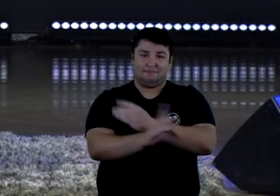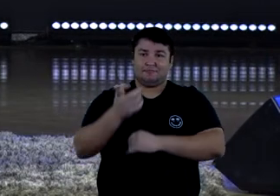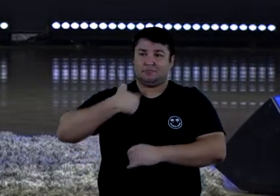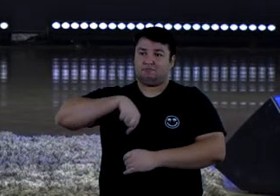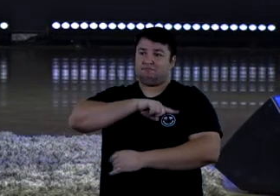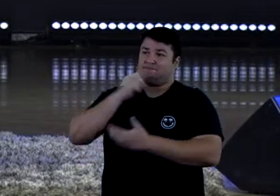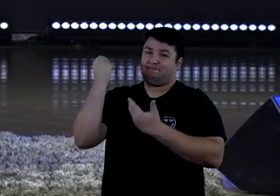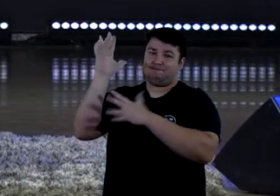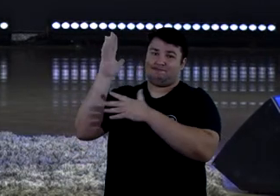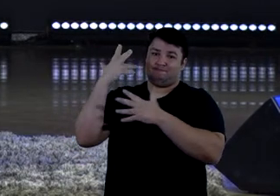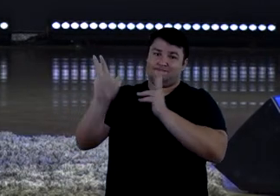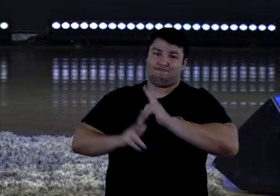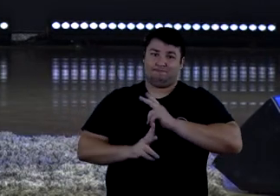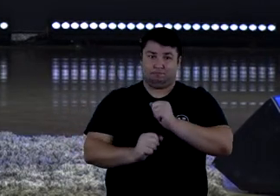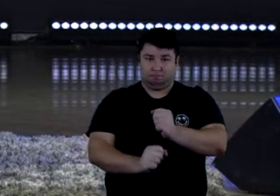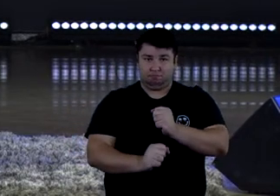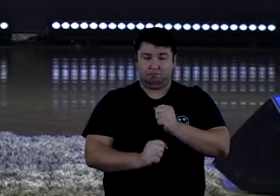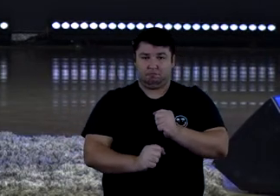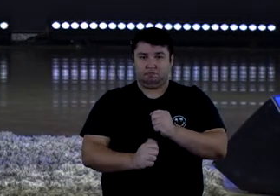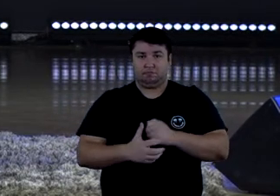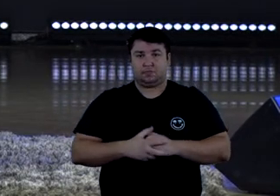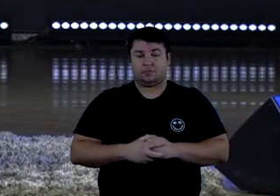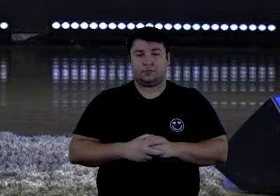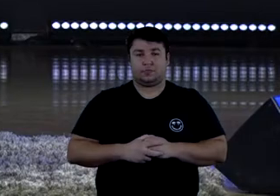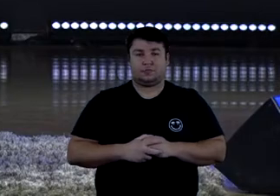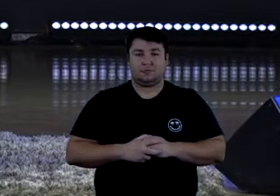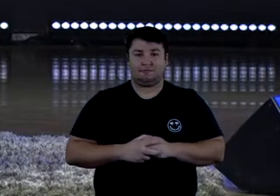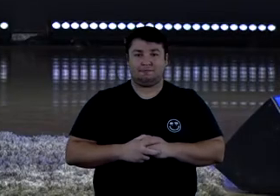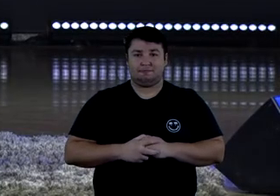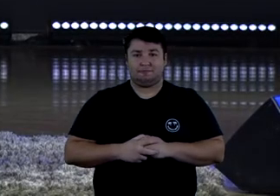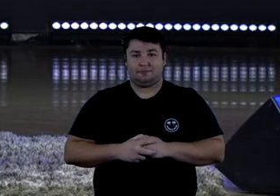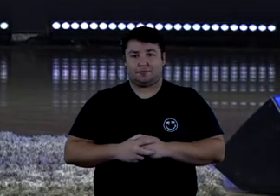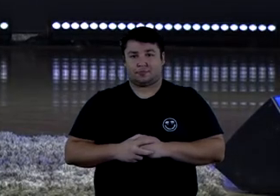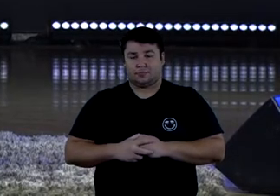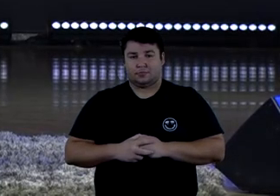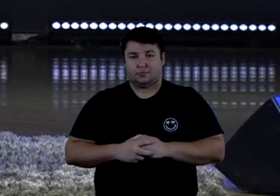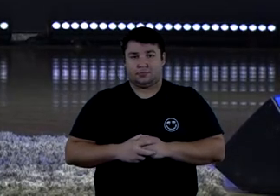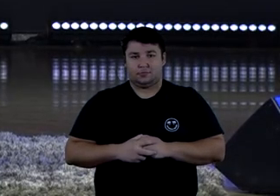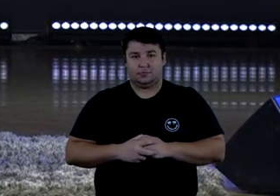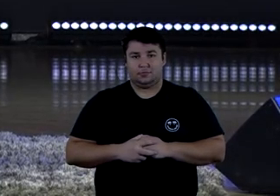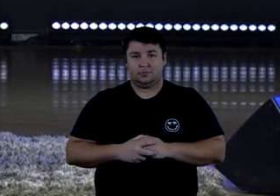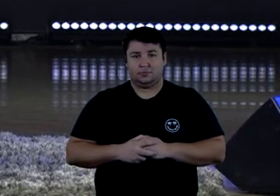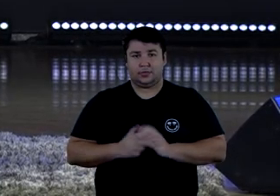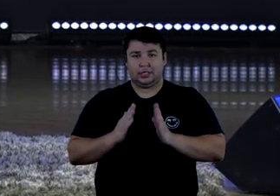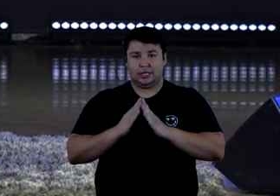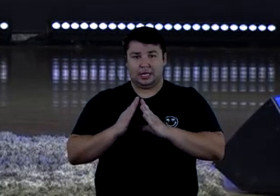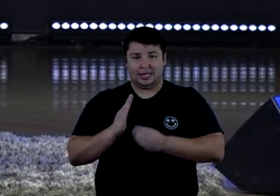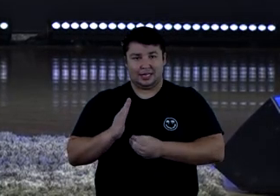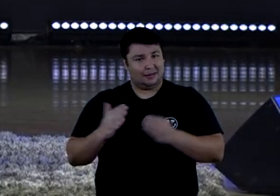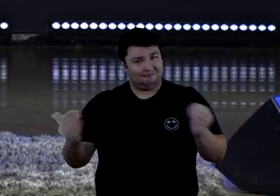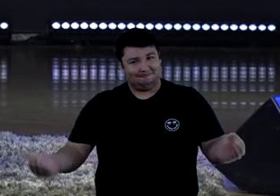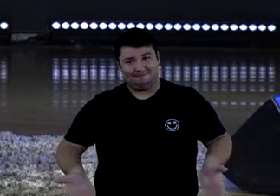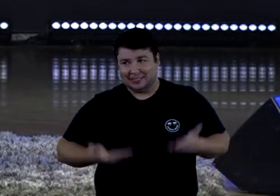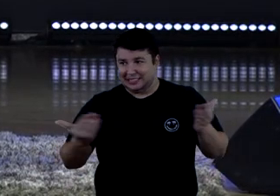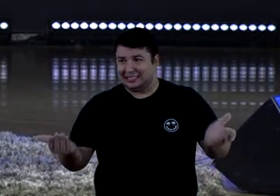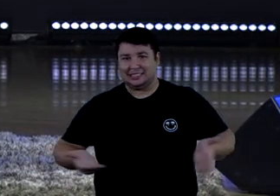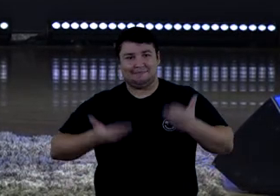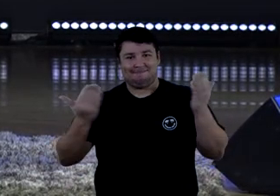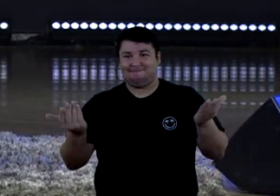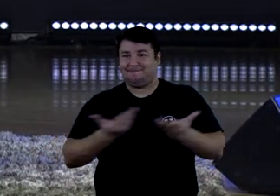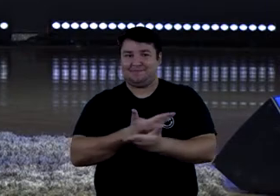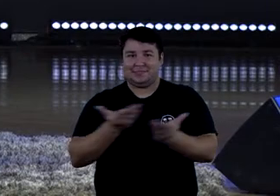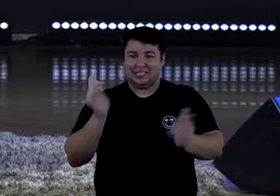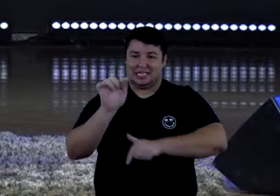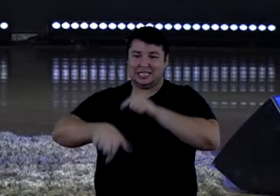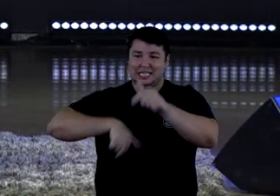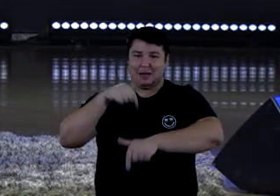a Jesus bem alto então. E Igreja superativa,